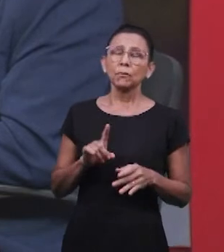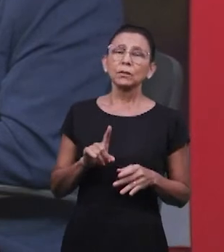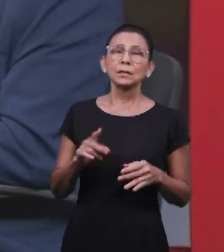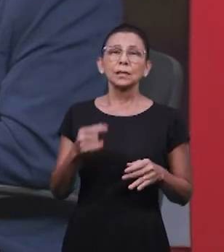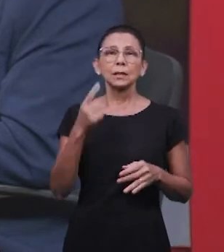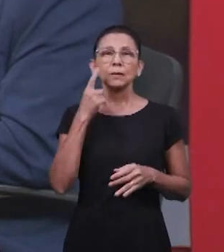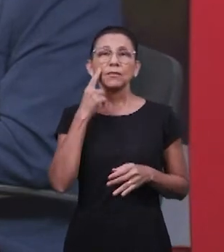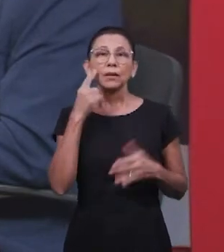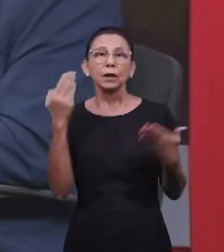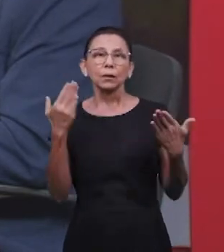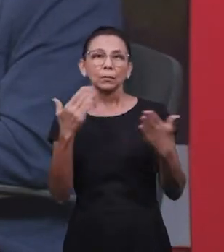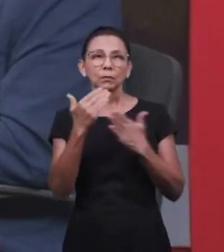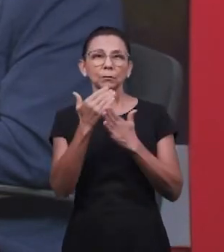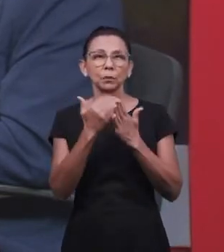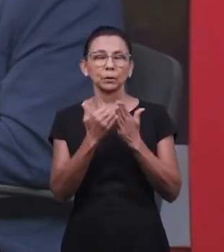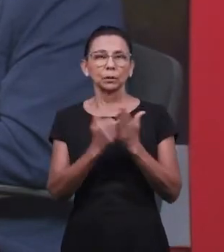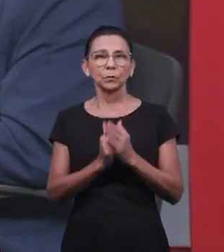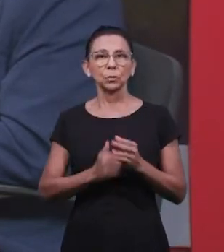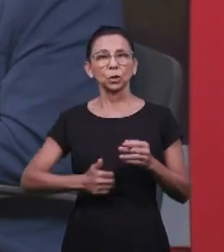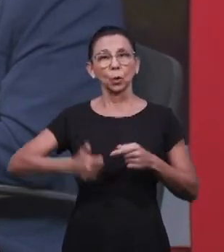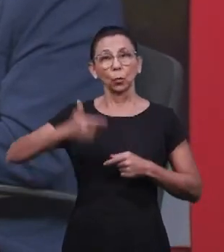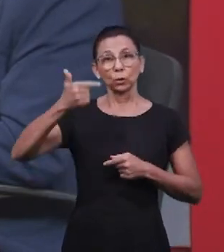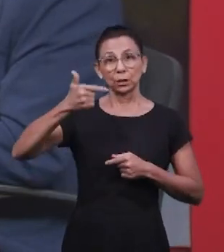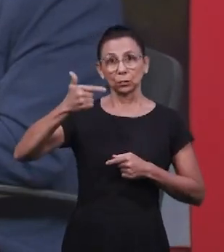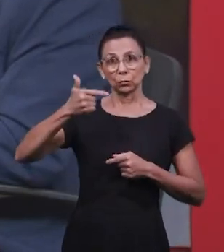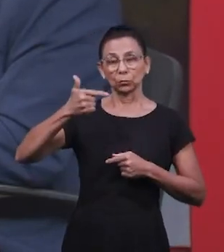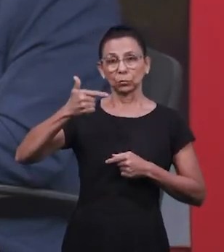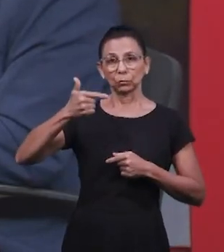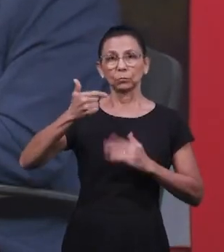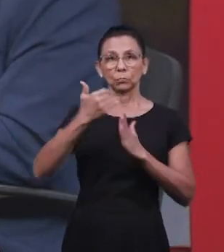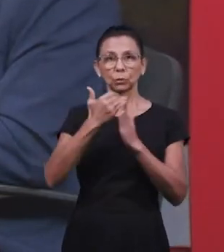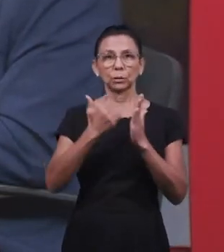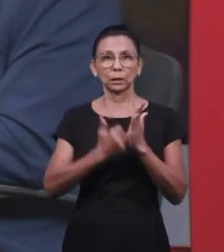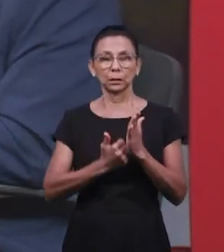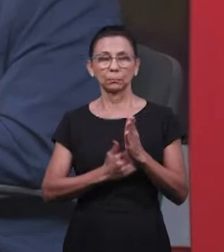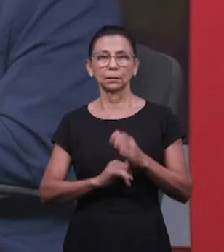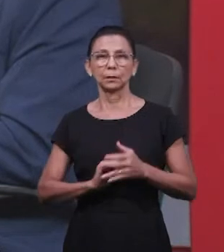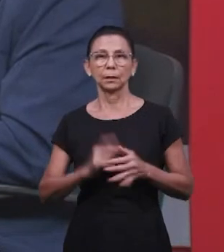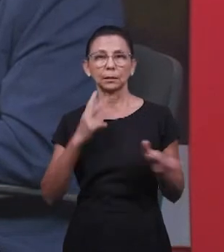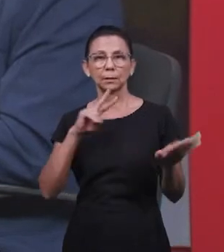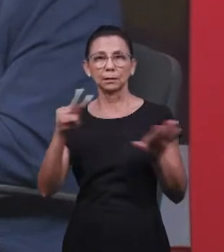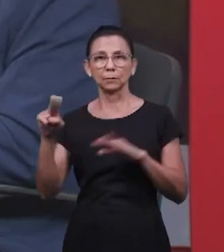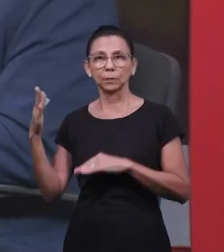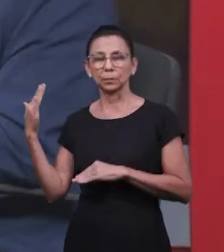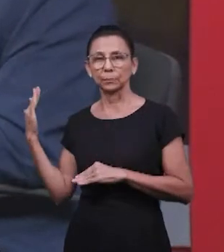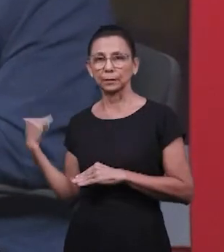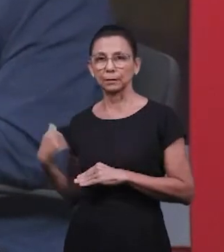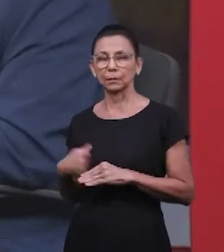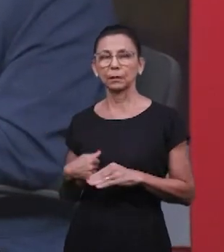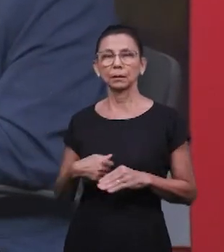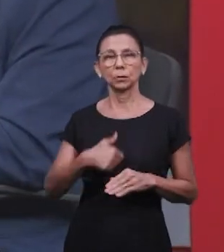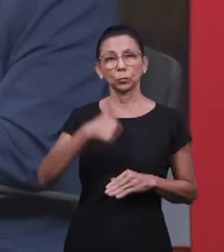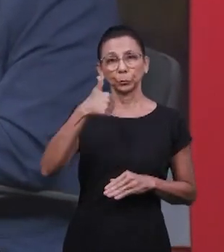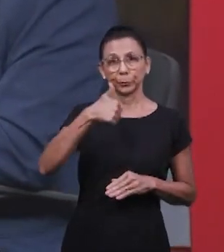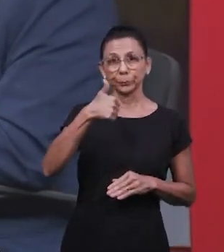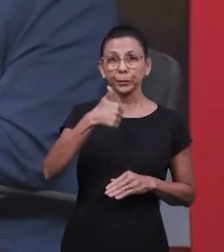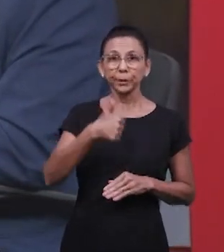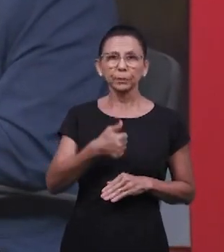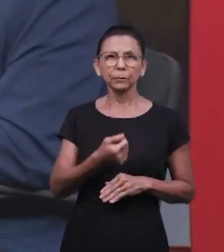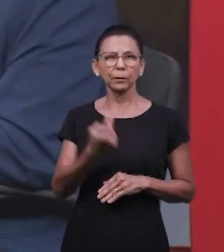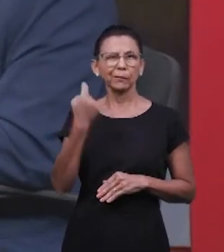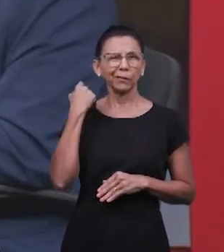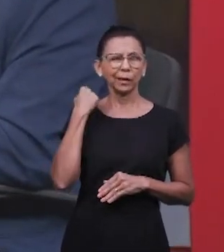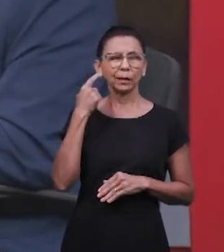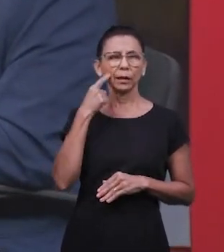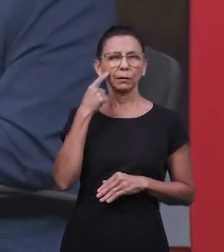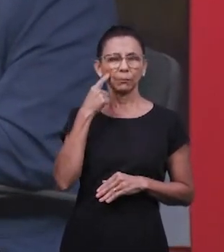esta é a segunda edição. Na semana passada nós tivemos a primeira edição, lançamento do programa. Eu recomendo que você também assista ao conteúdo que foi